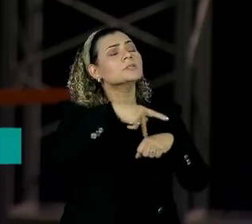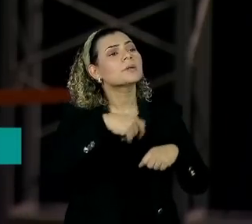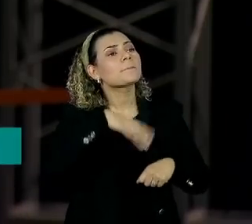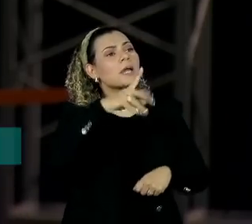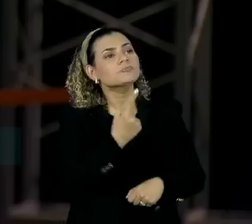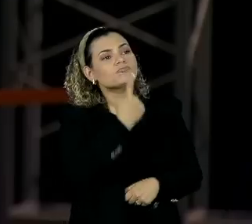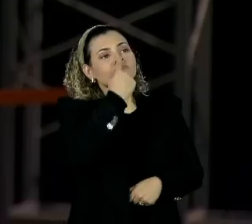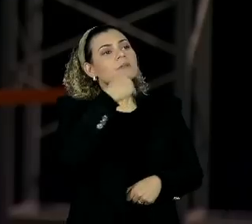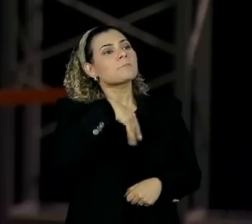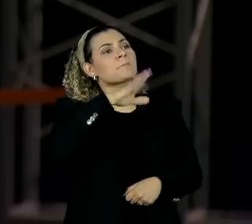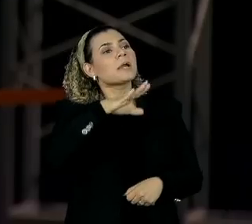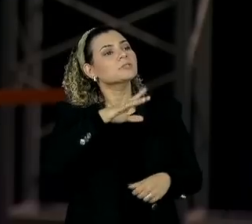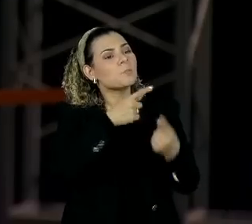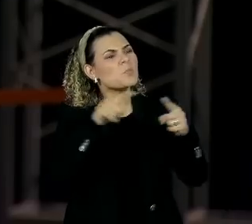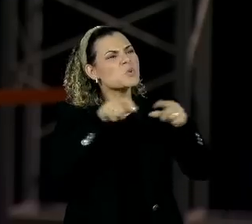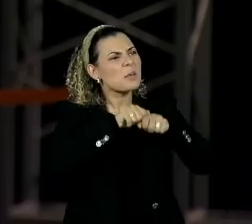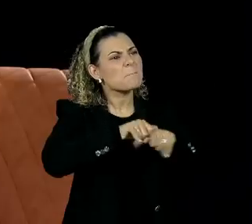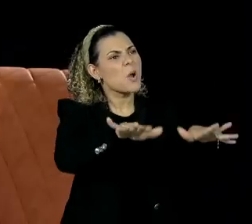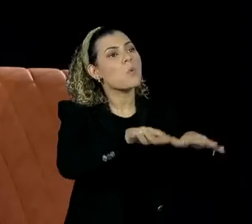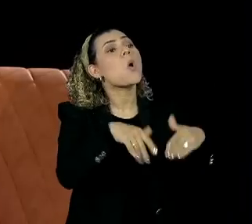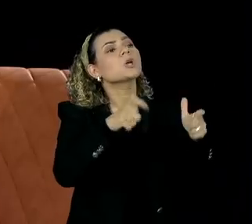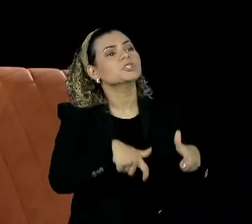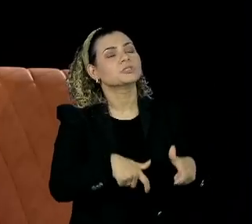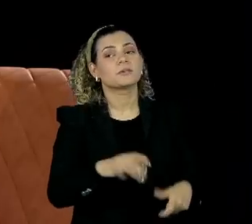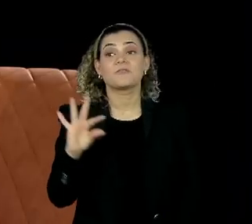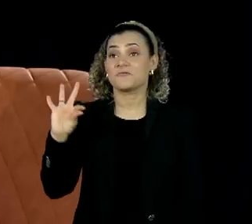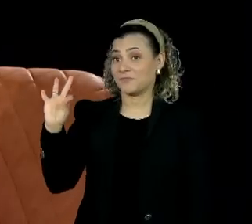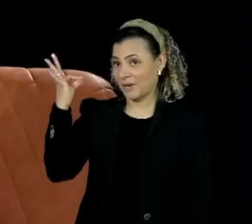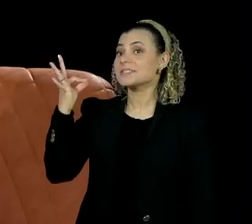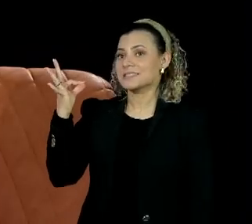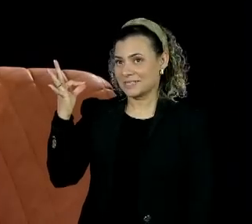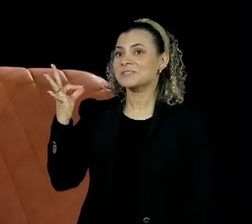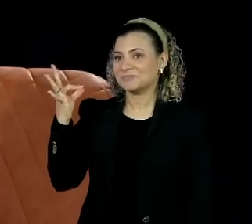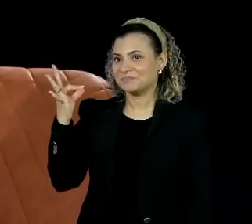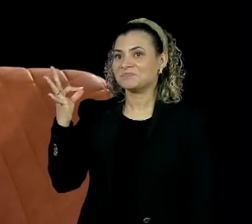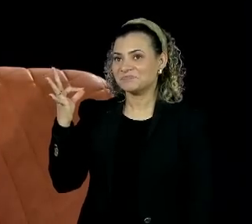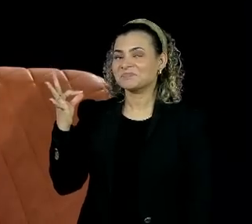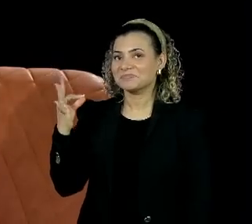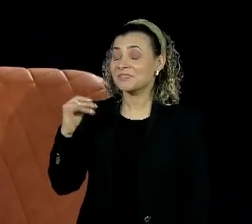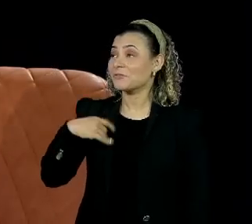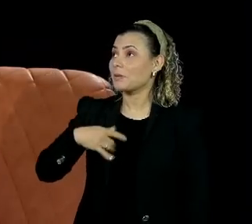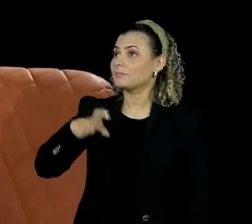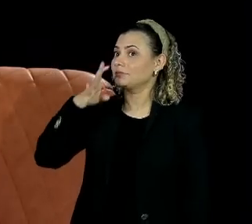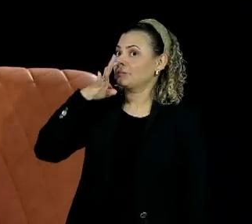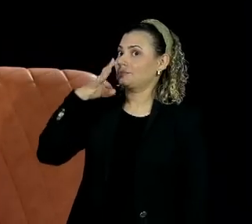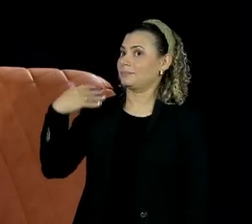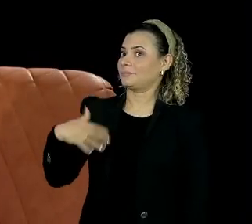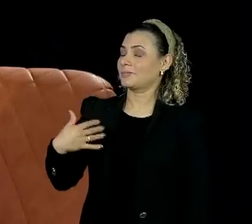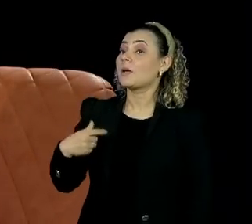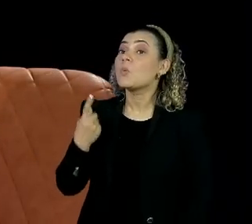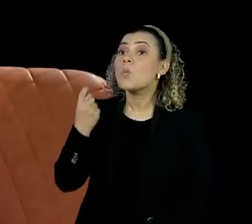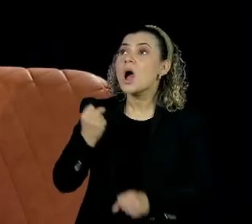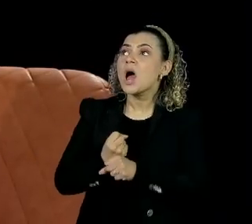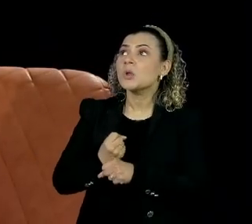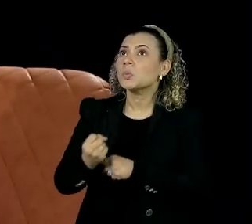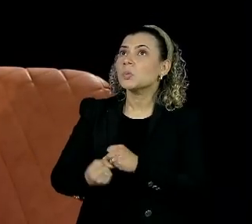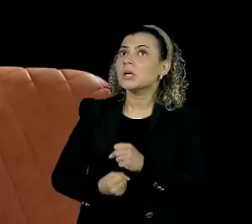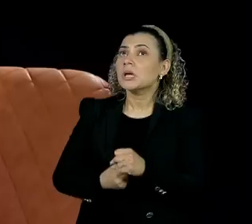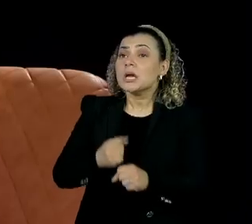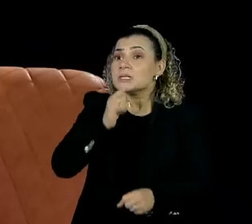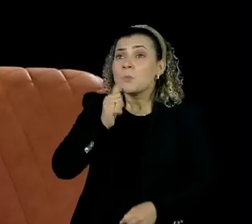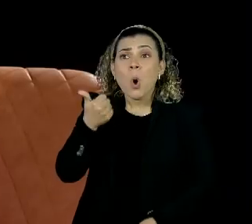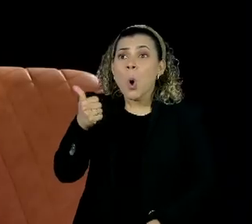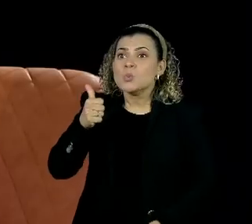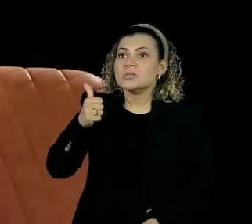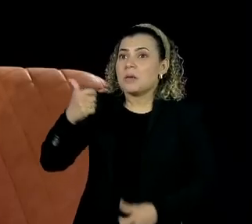sentiu que a tua música bateu forte? França. França? Foi impressionante. Teve um ano que eu acho que eu fui, sei lá, 11 vezes